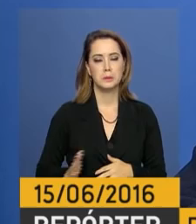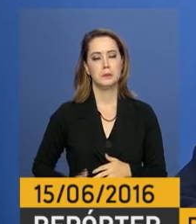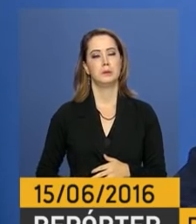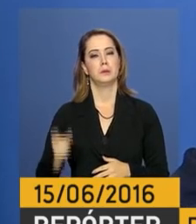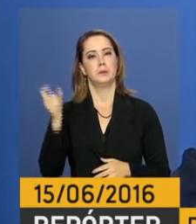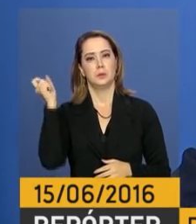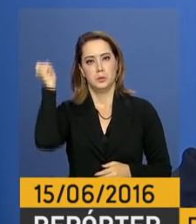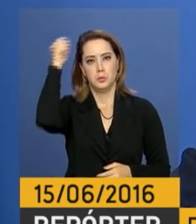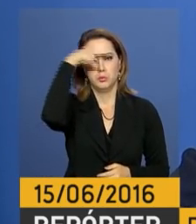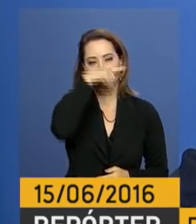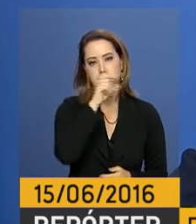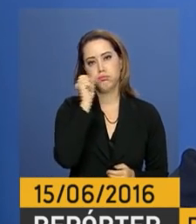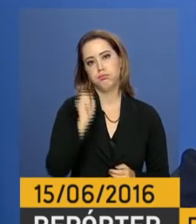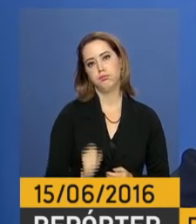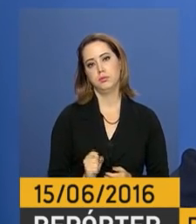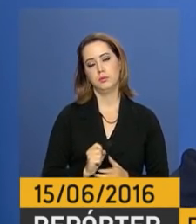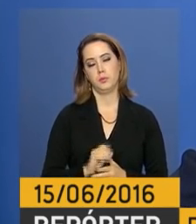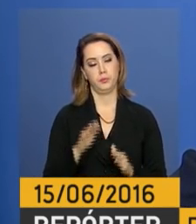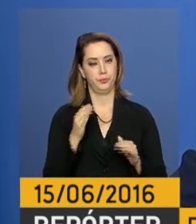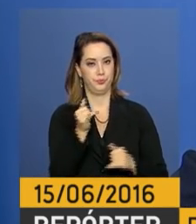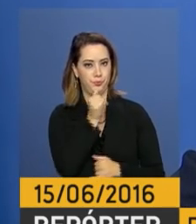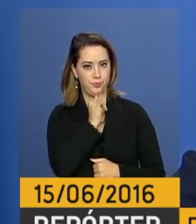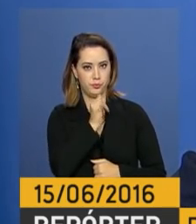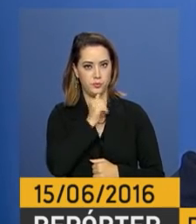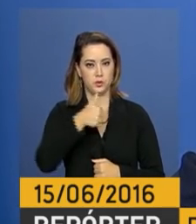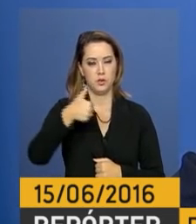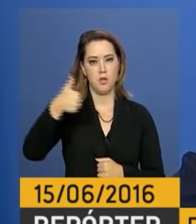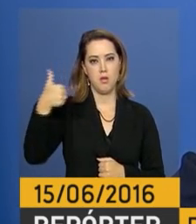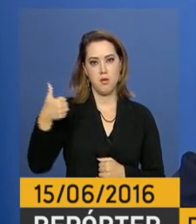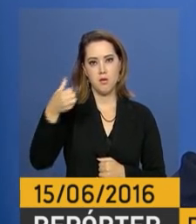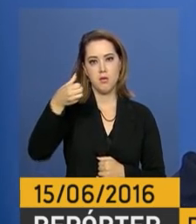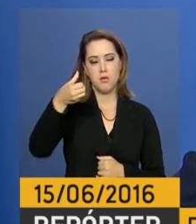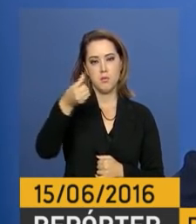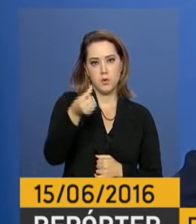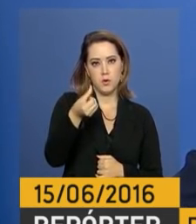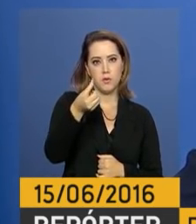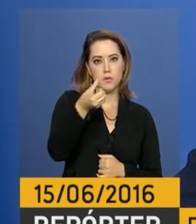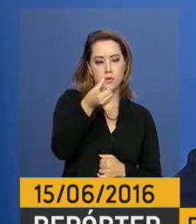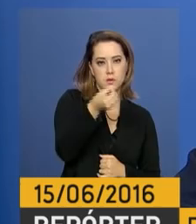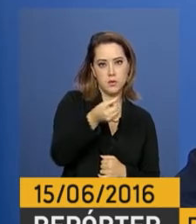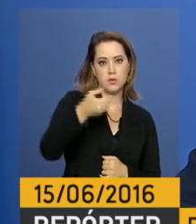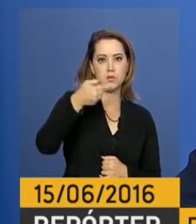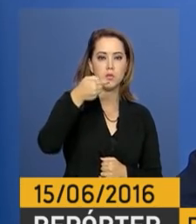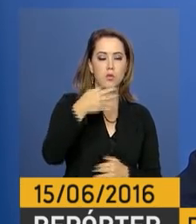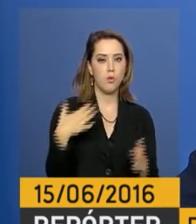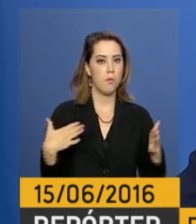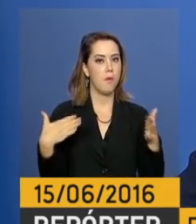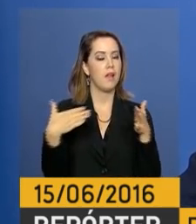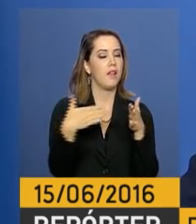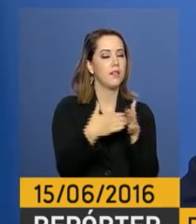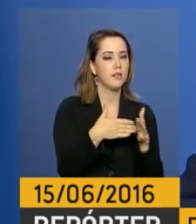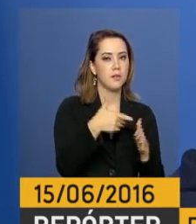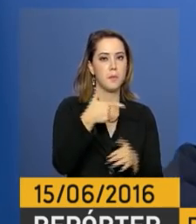Por exemplo, de 1997 até